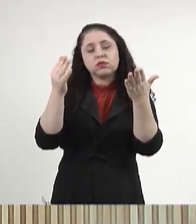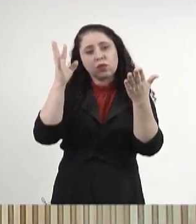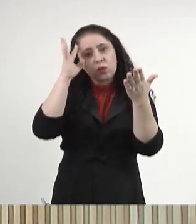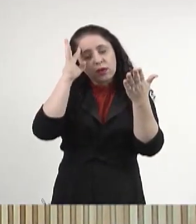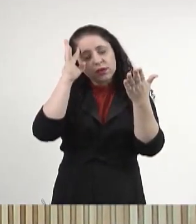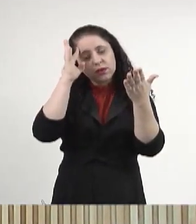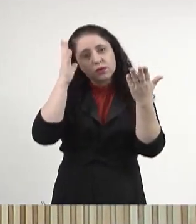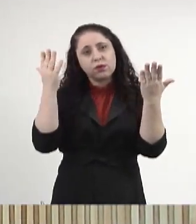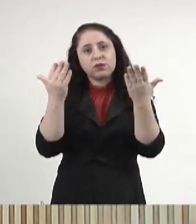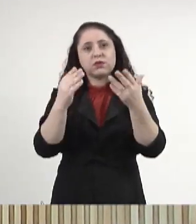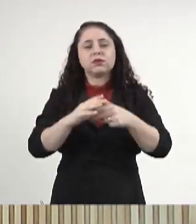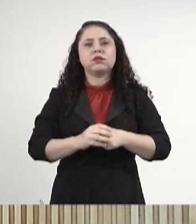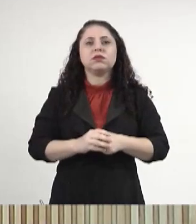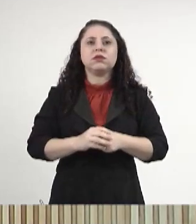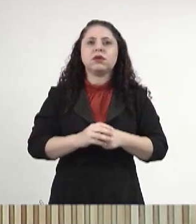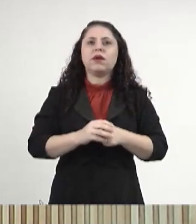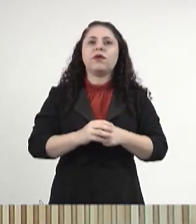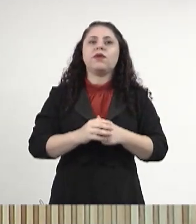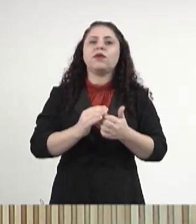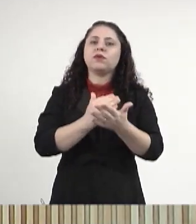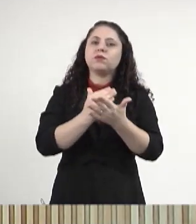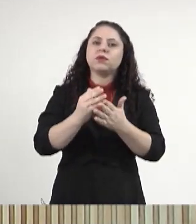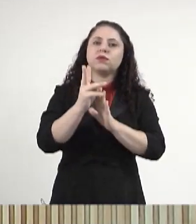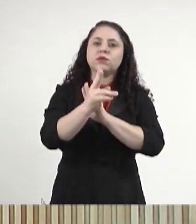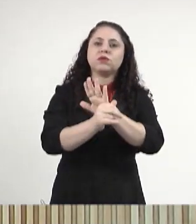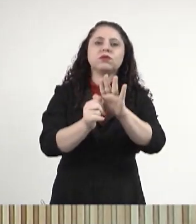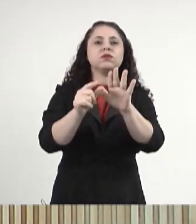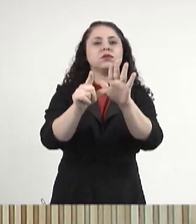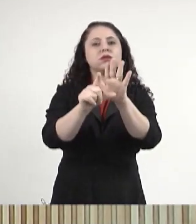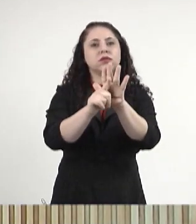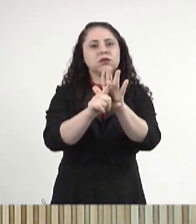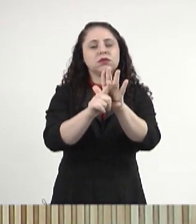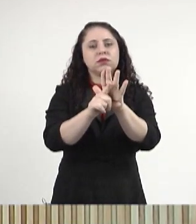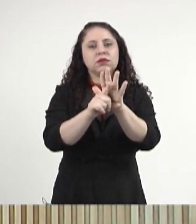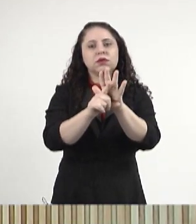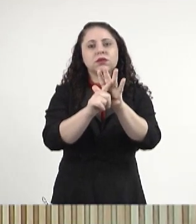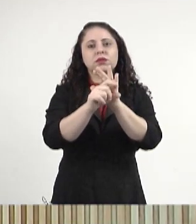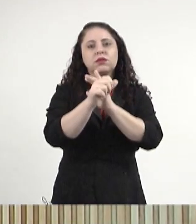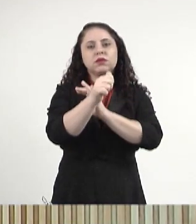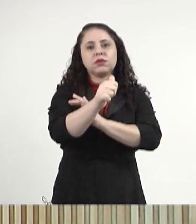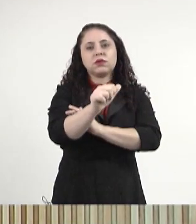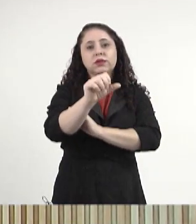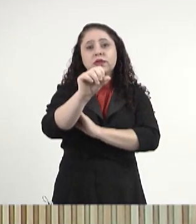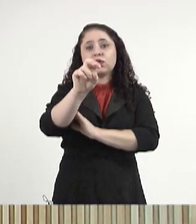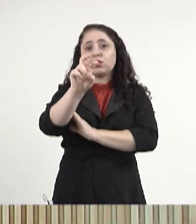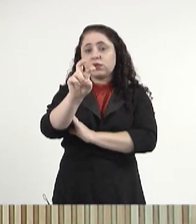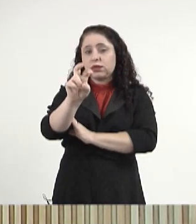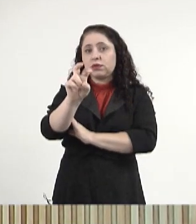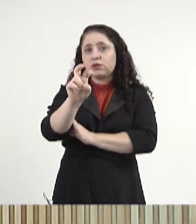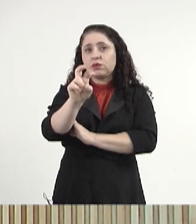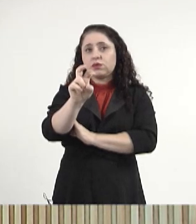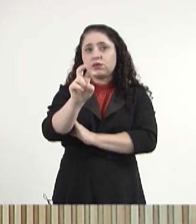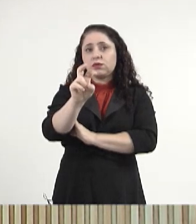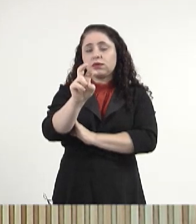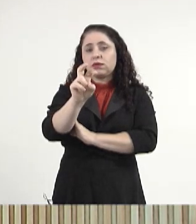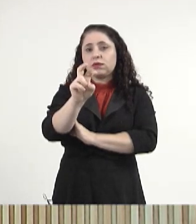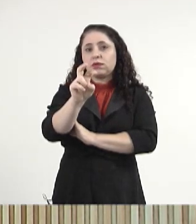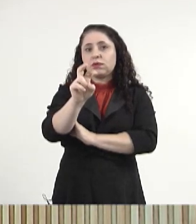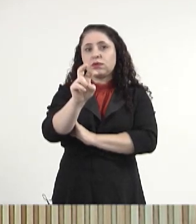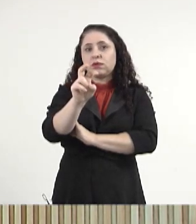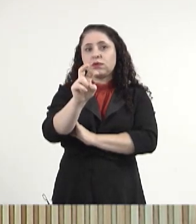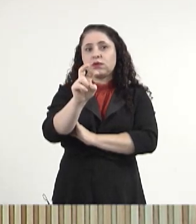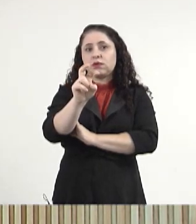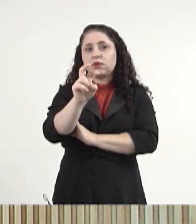de hoje. E a gente começa falando sobre o projeto de lei de número 105